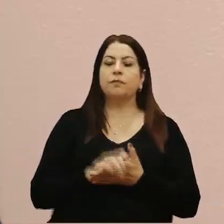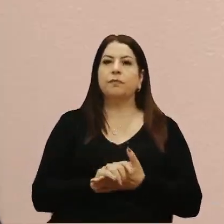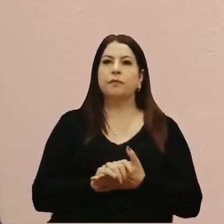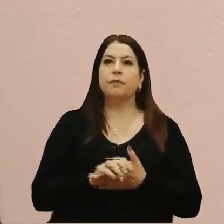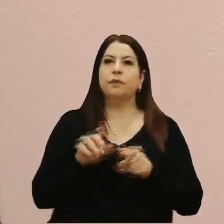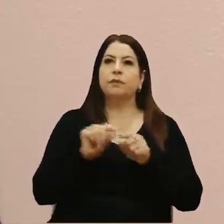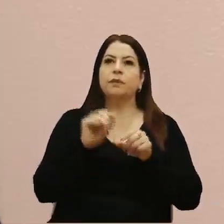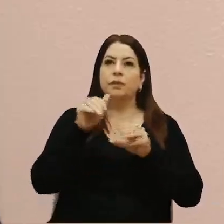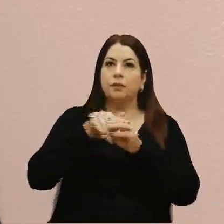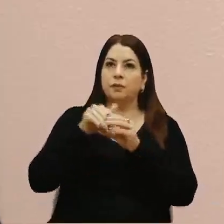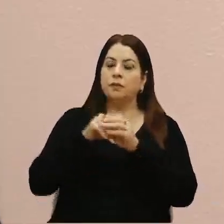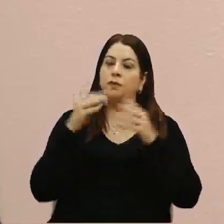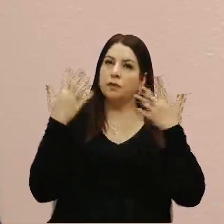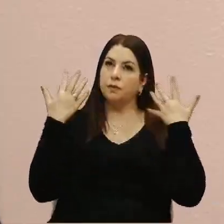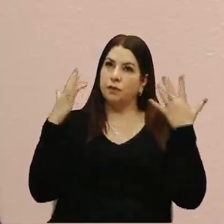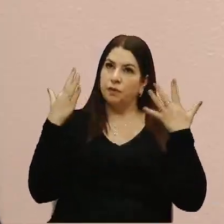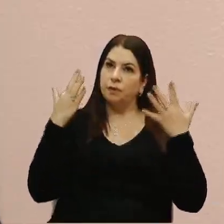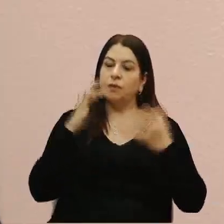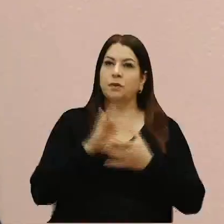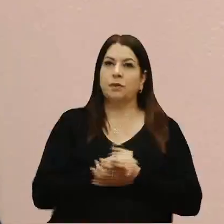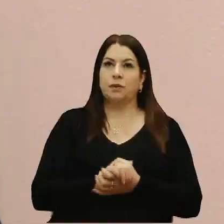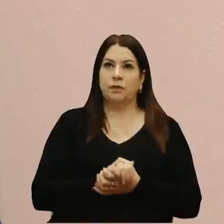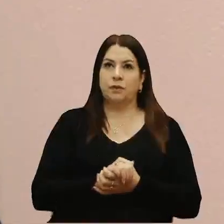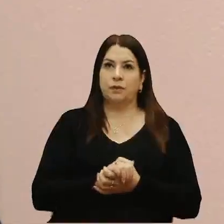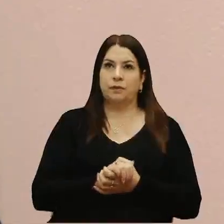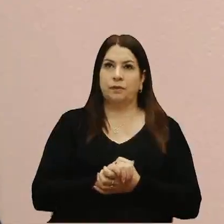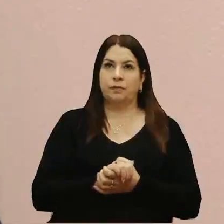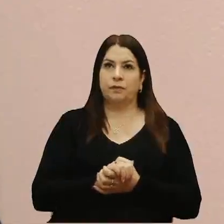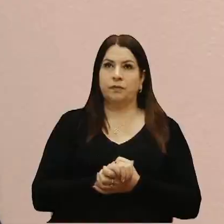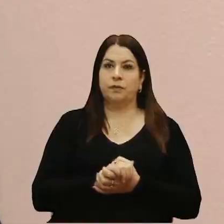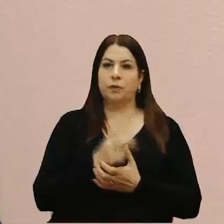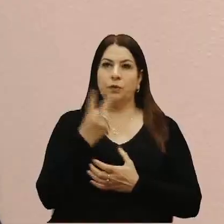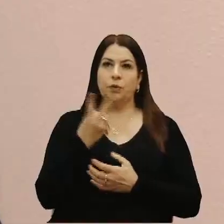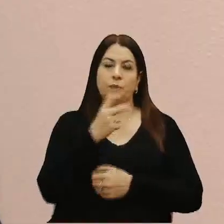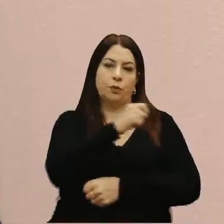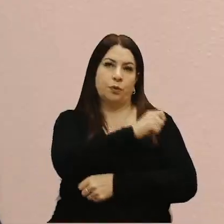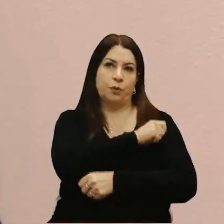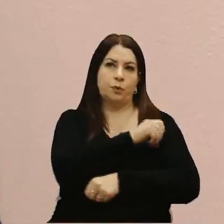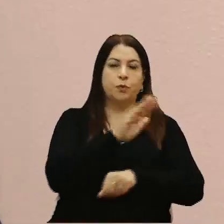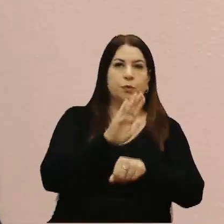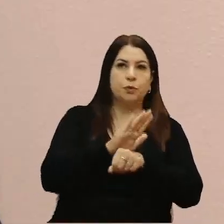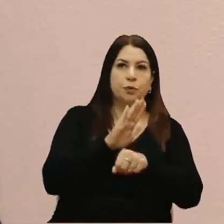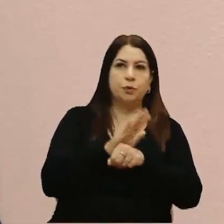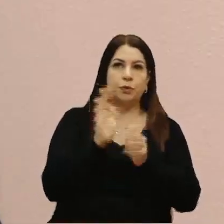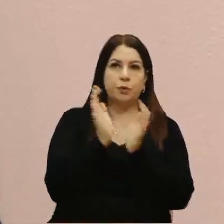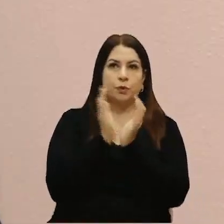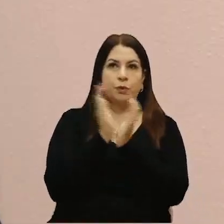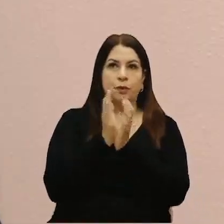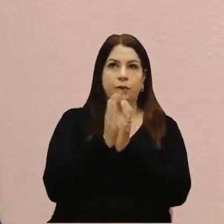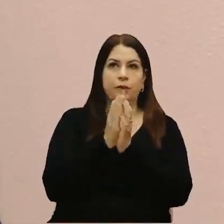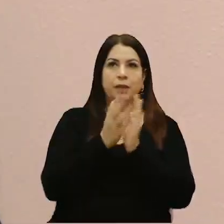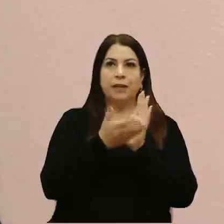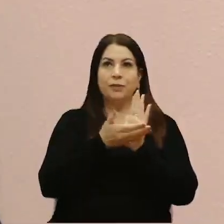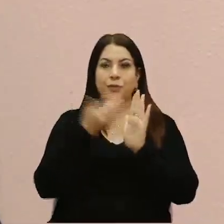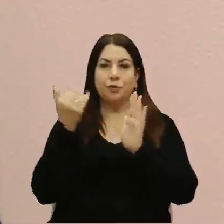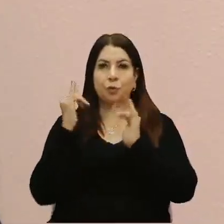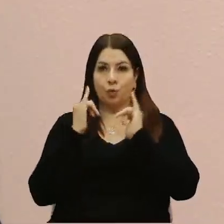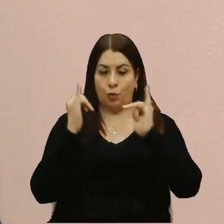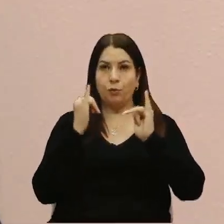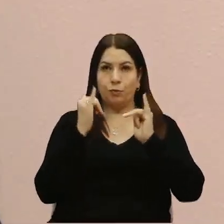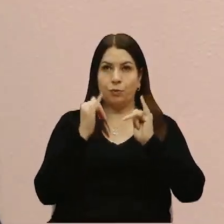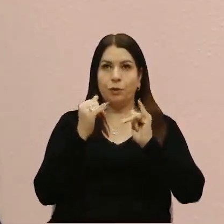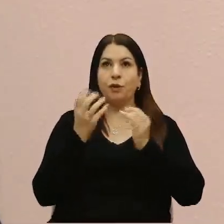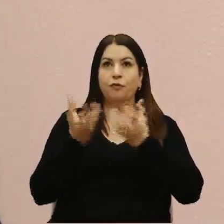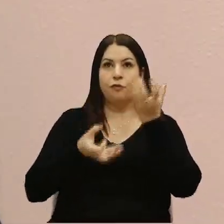fazer um voto de louvor para 2 estudantes que auxiliaram os colegas a evacuar o ônibus que pegou fogo em